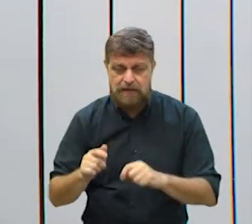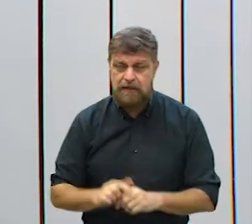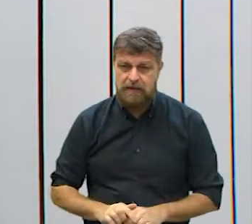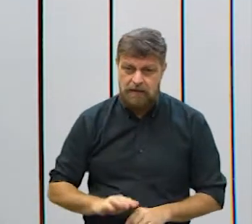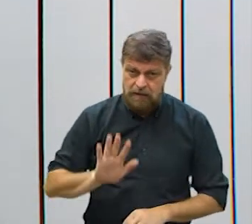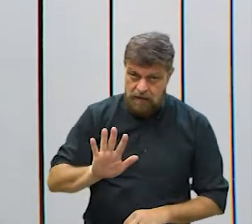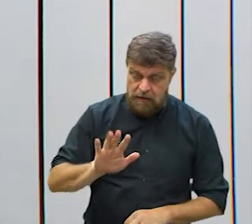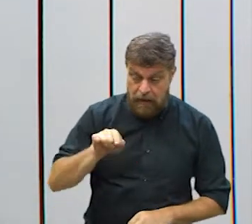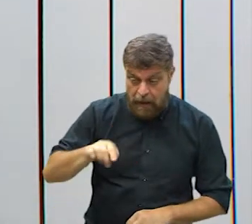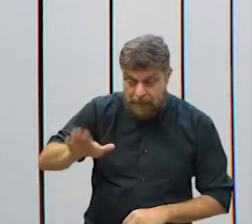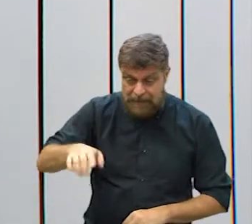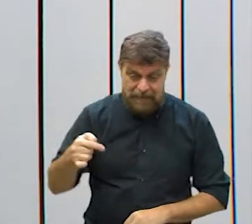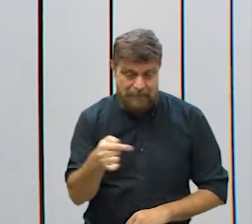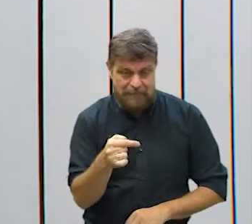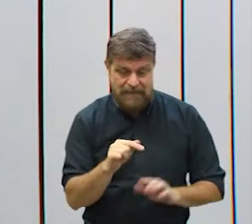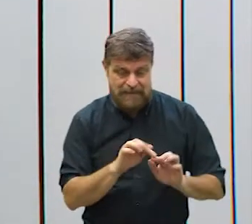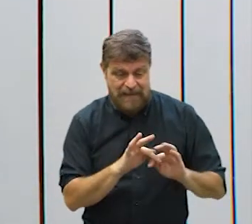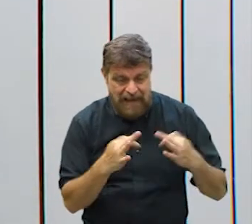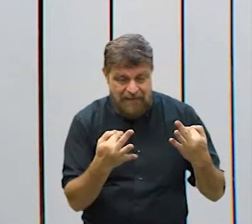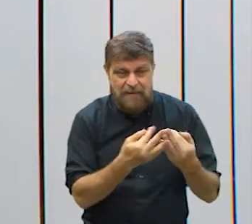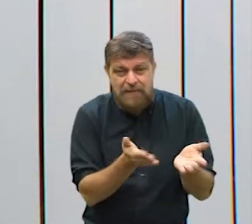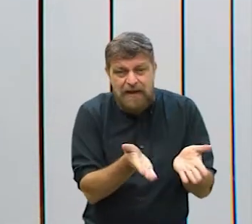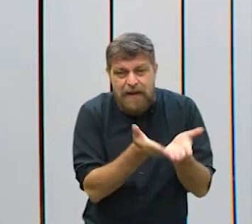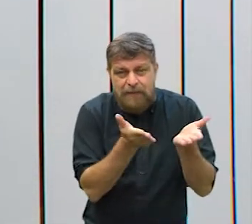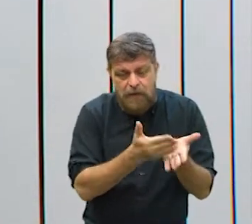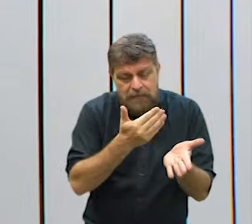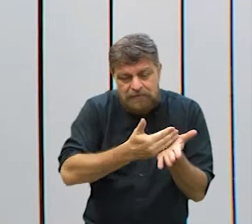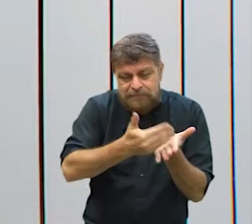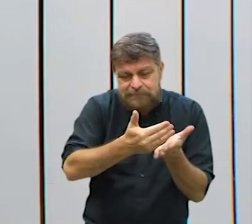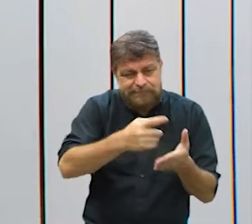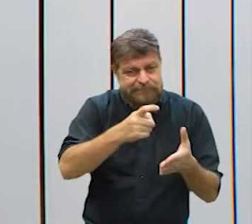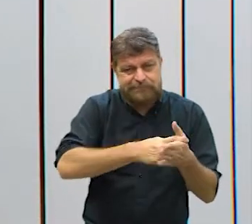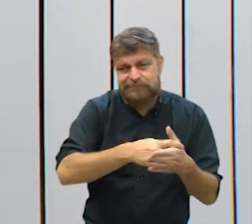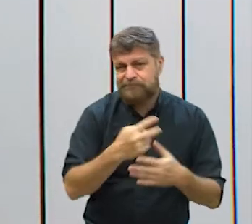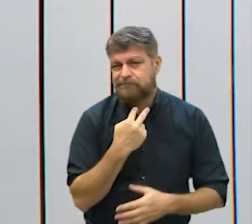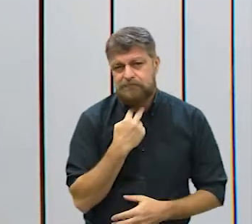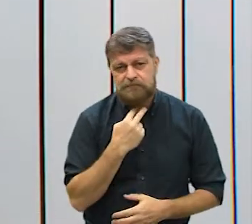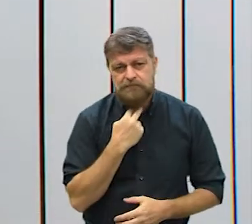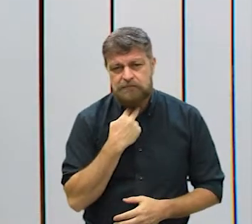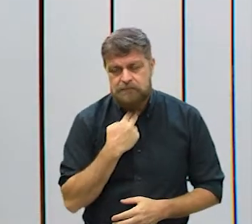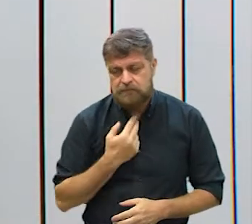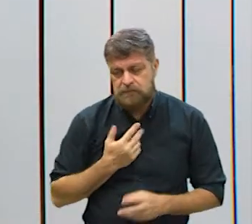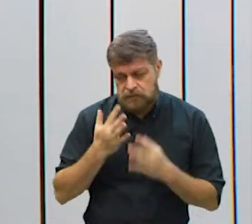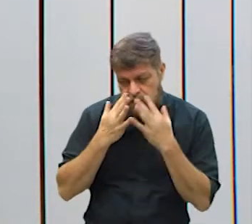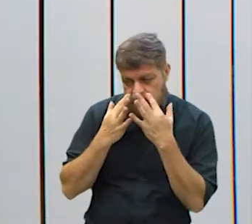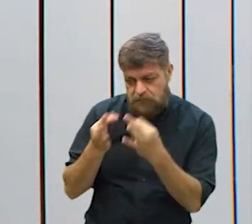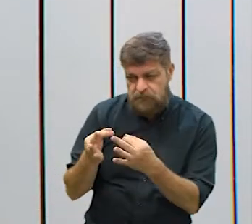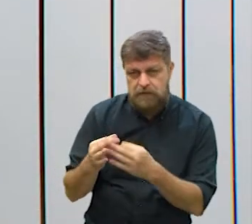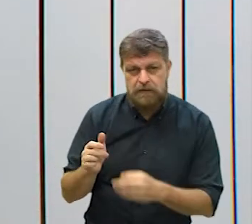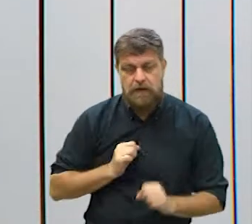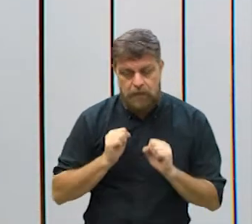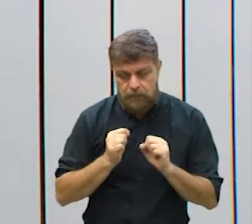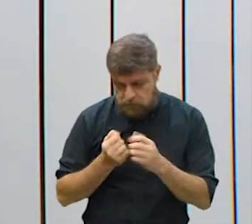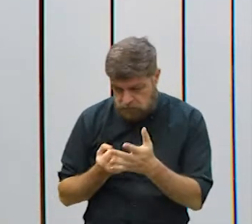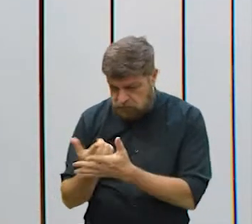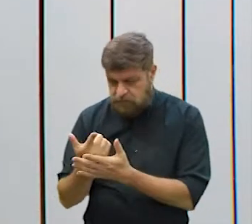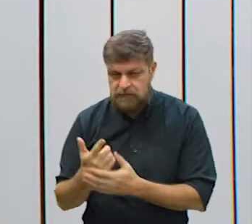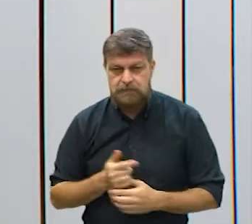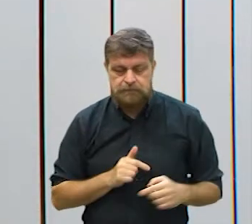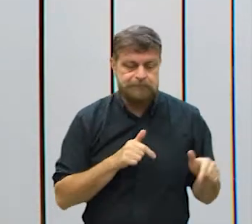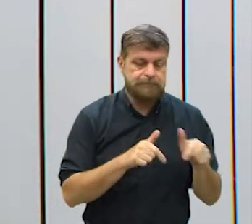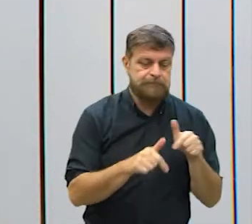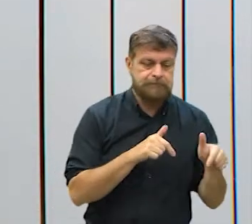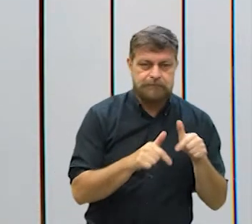vezes realmente mas a condição de parcelamento, de endividamento do morador não é. Então ele acaba olhando para quê? Aquilo que ele pode. Ele sai